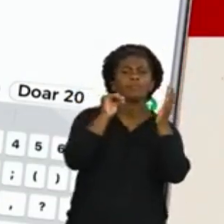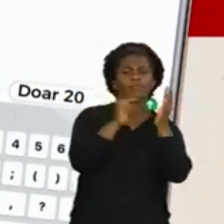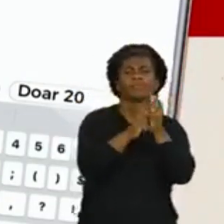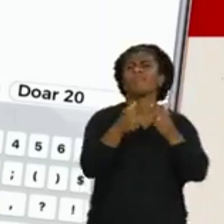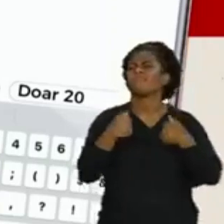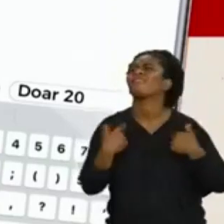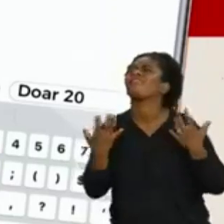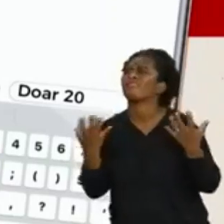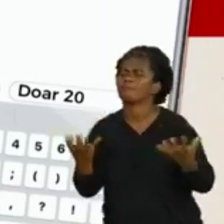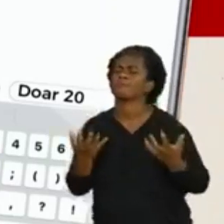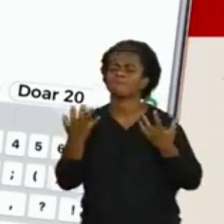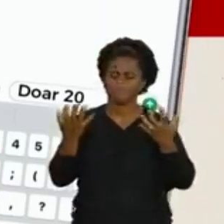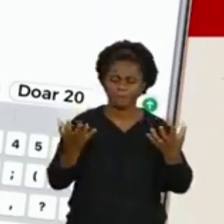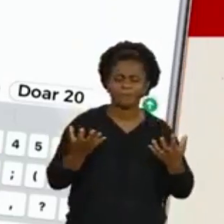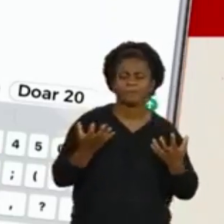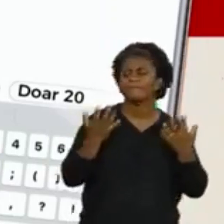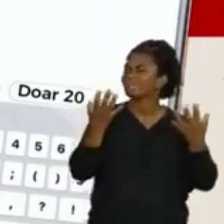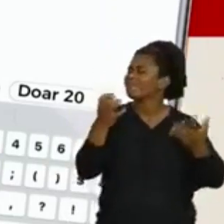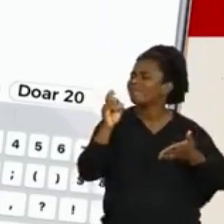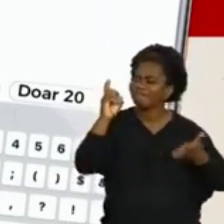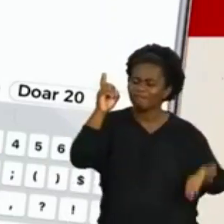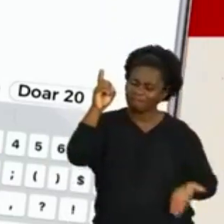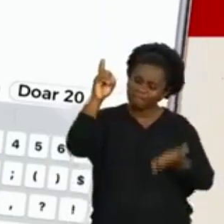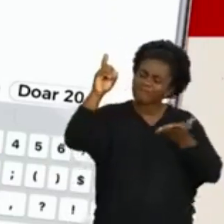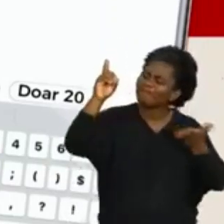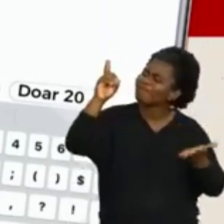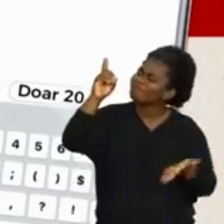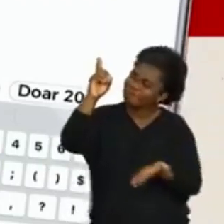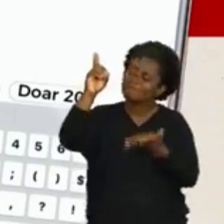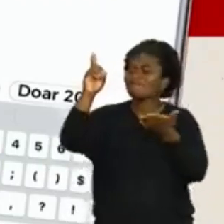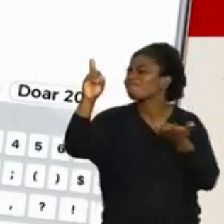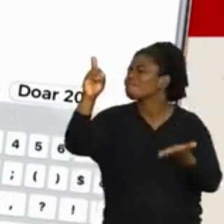quero sempre te exaltar,